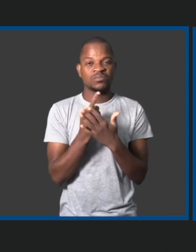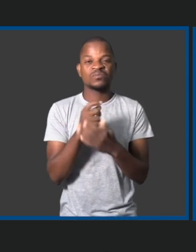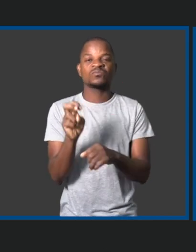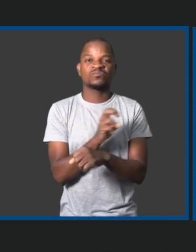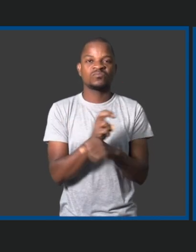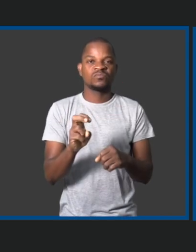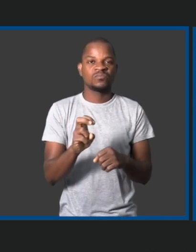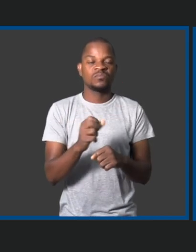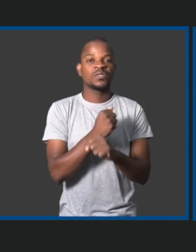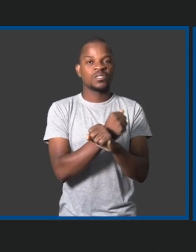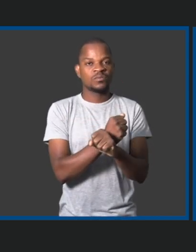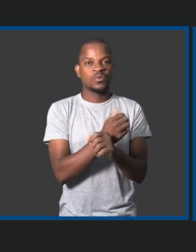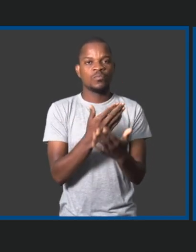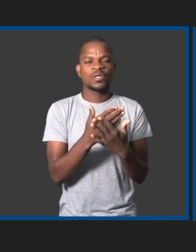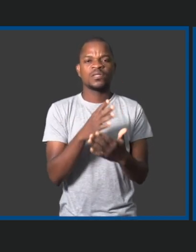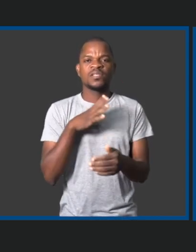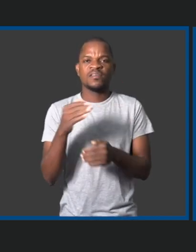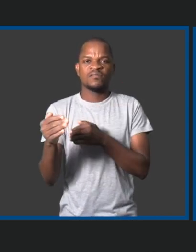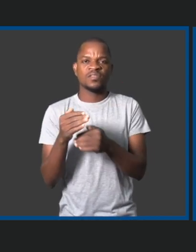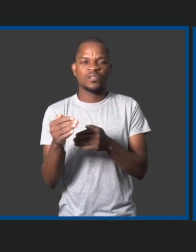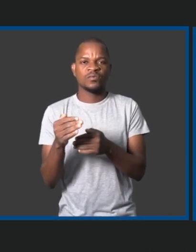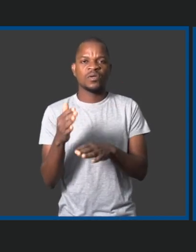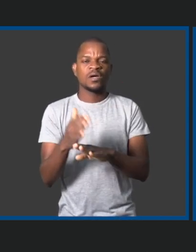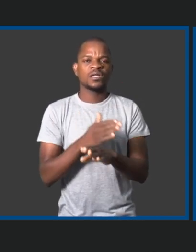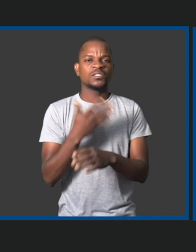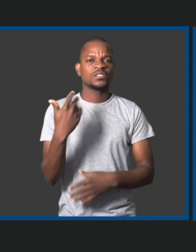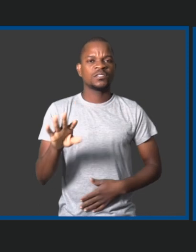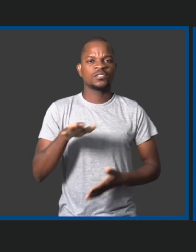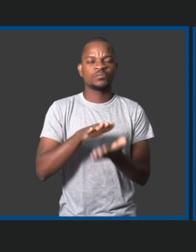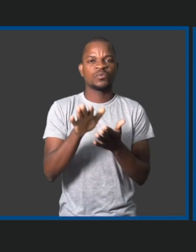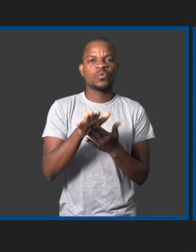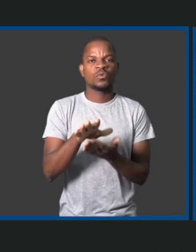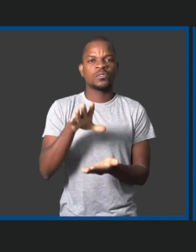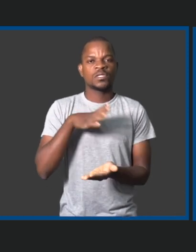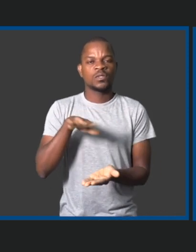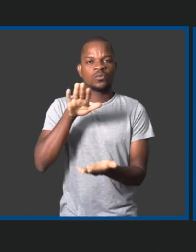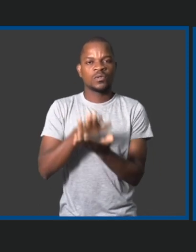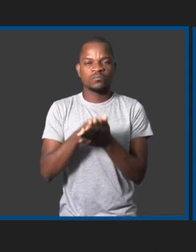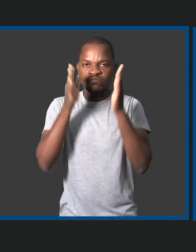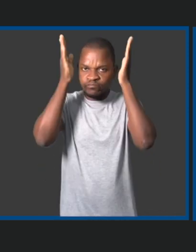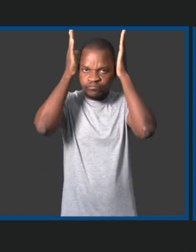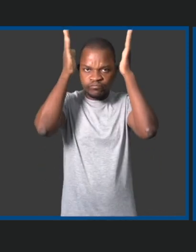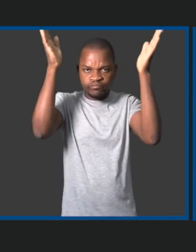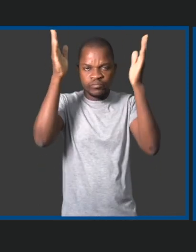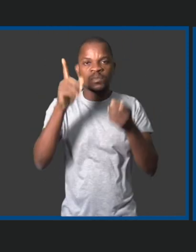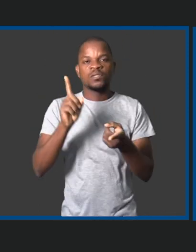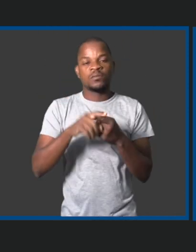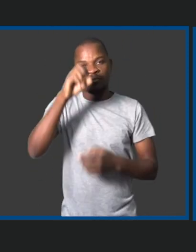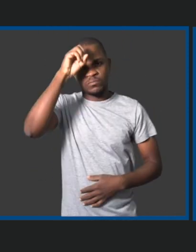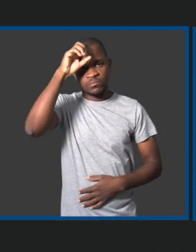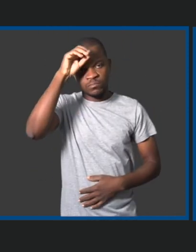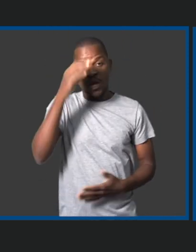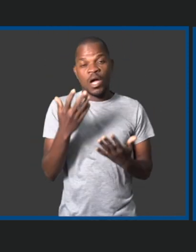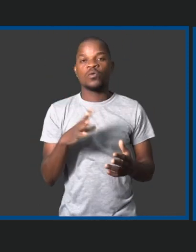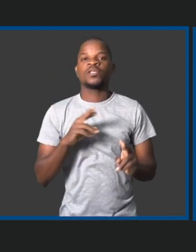alto, porque para além dos nossos países vizinhos, fazia menção ao senhor que temos em Suatine, África